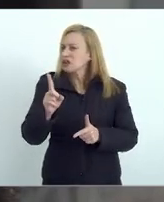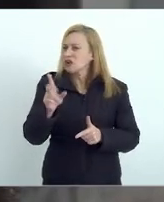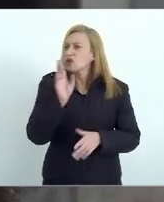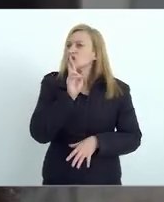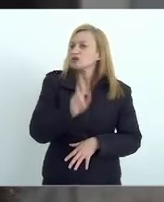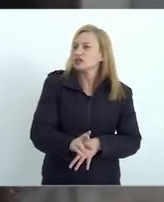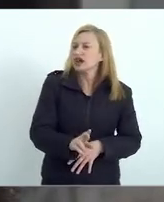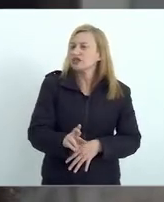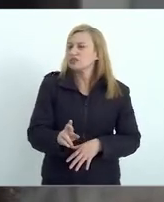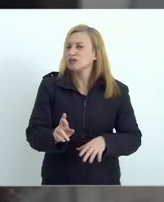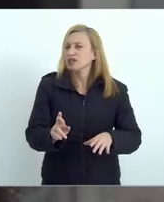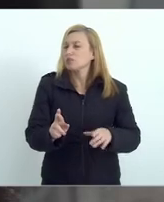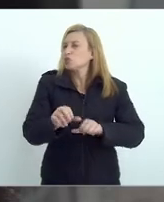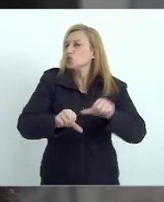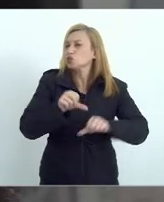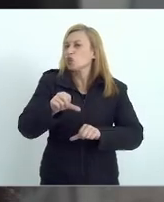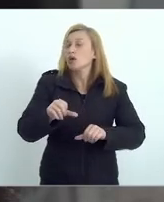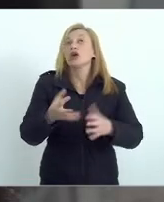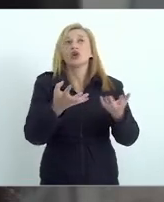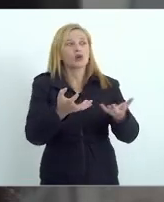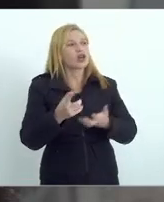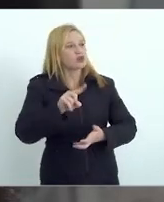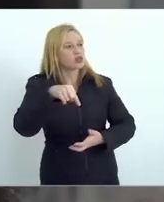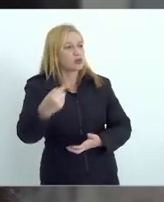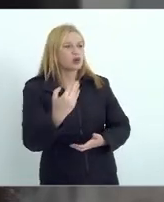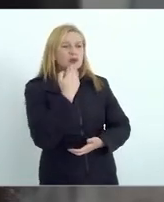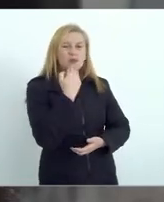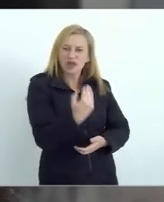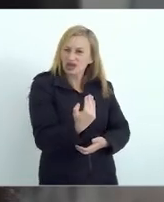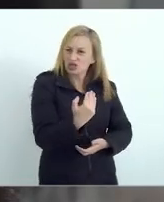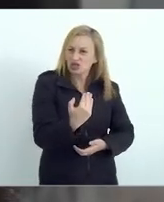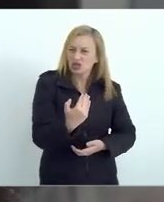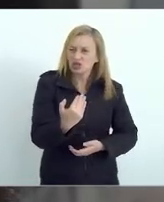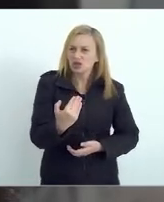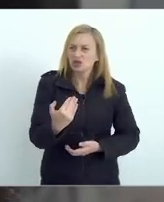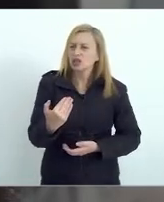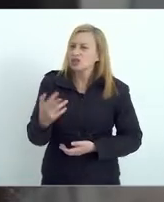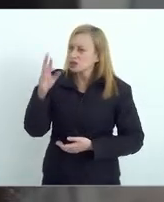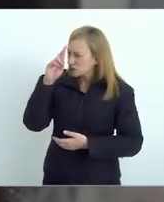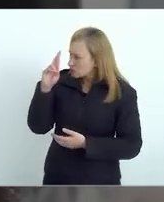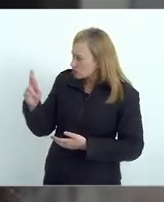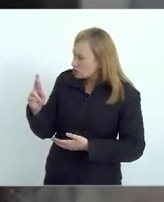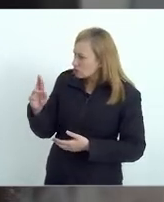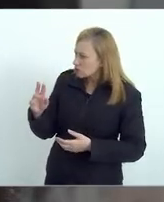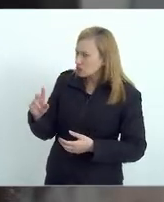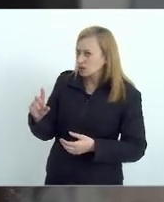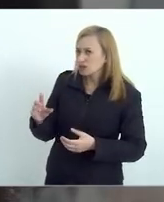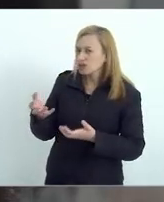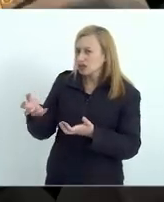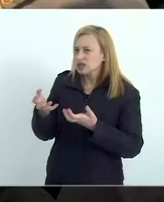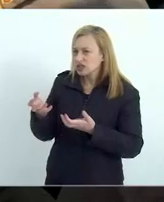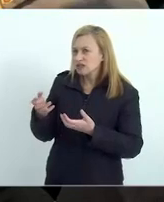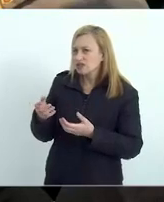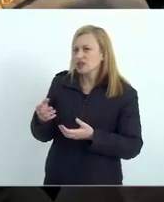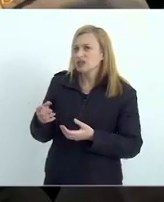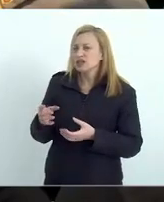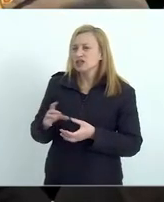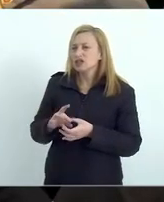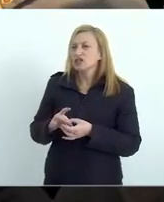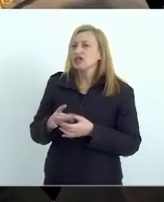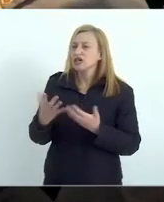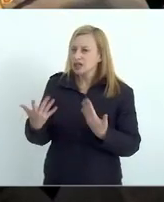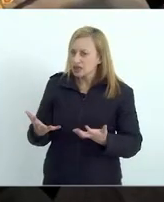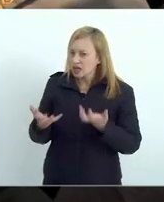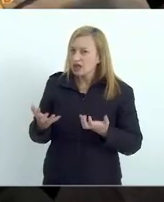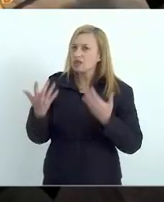então assim eu quero Até depois pedir ao Senhor se o senhor puder depois fazer a gentileza quebra